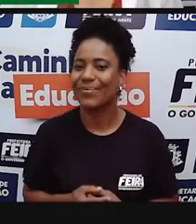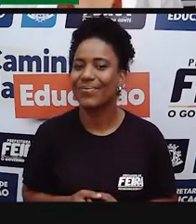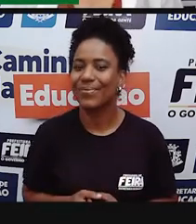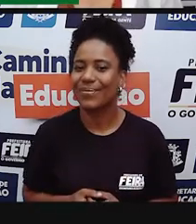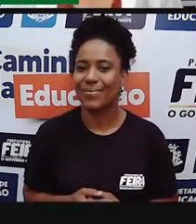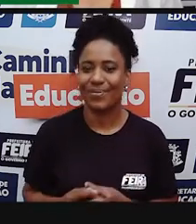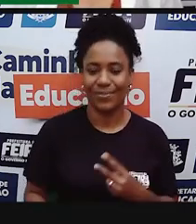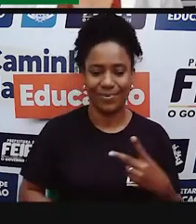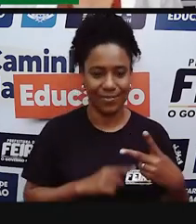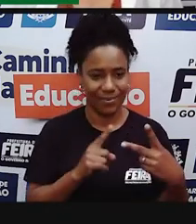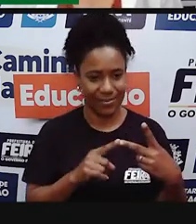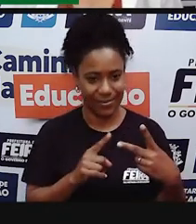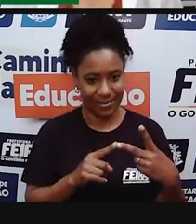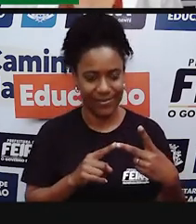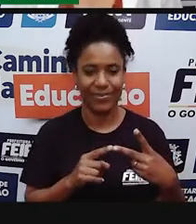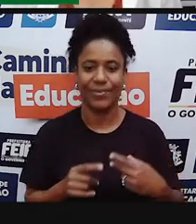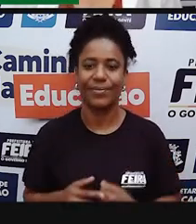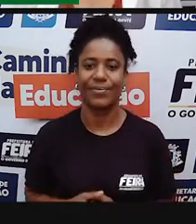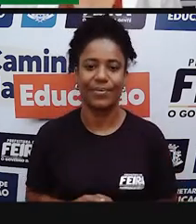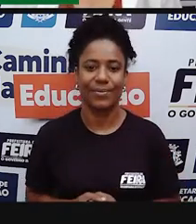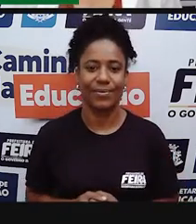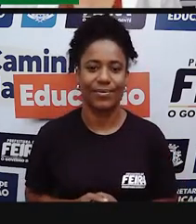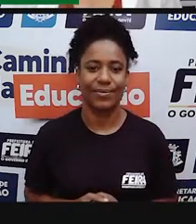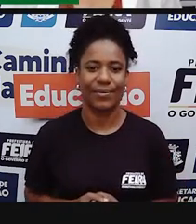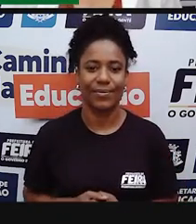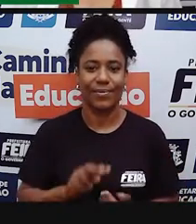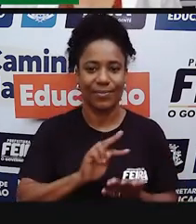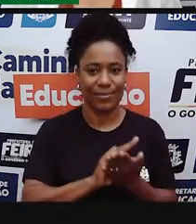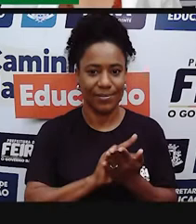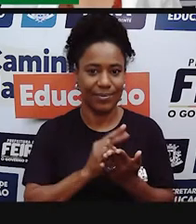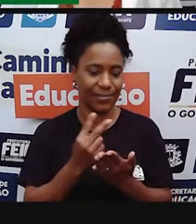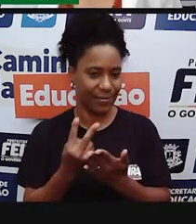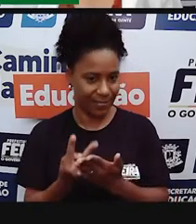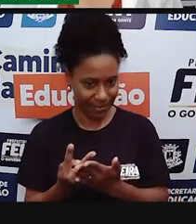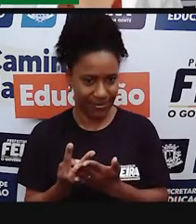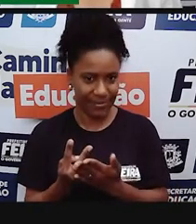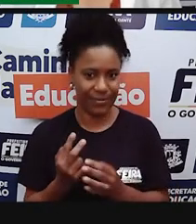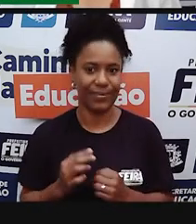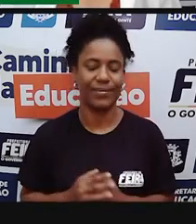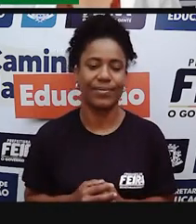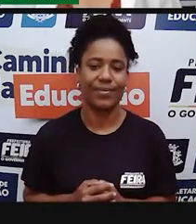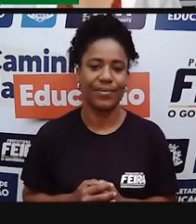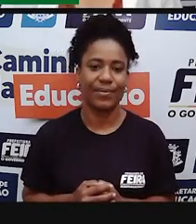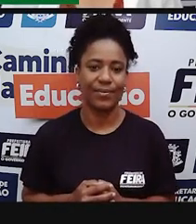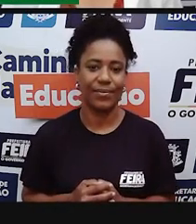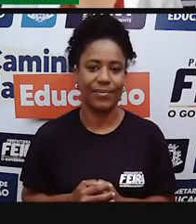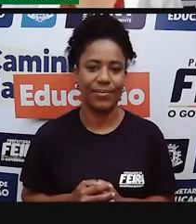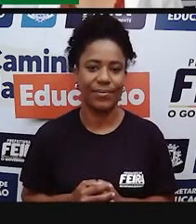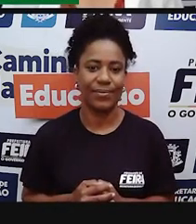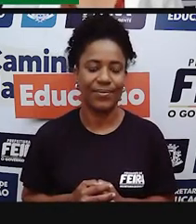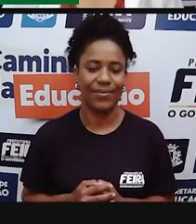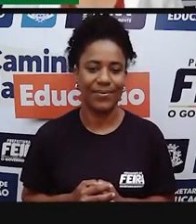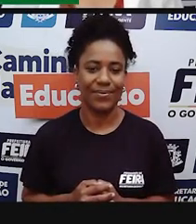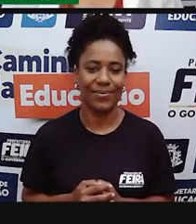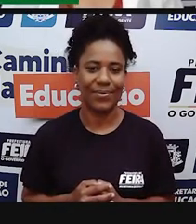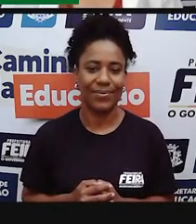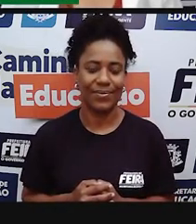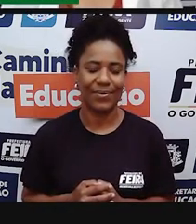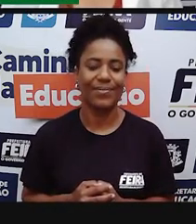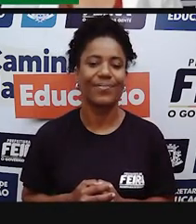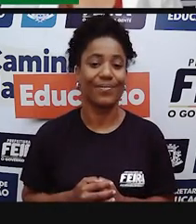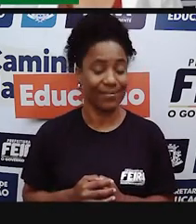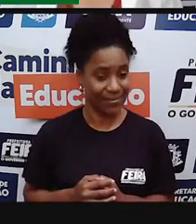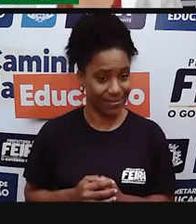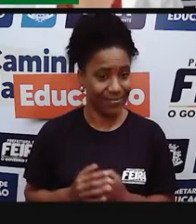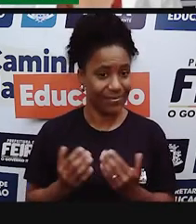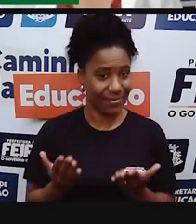e o ar situation The Wild demonstrativo economize no a workstation do iOS demonstrativo e por